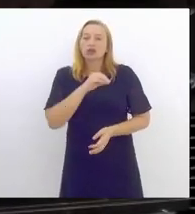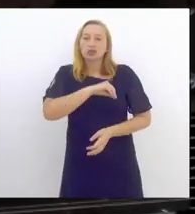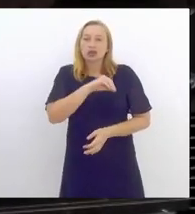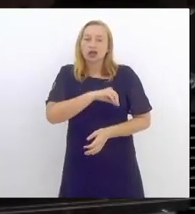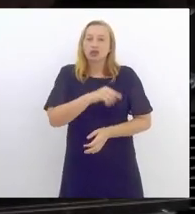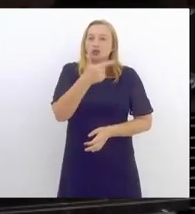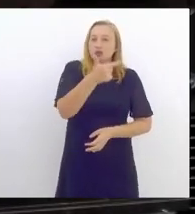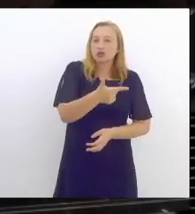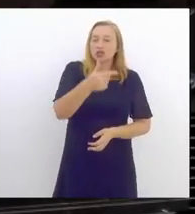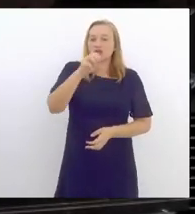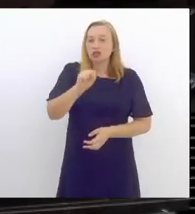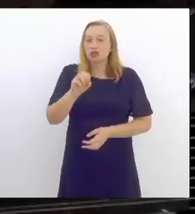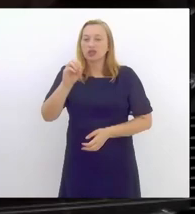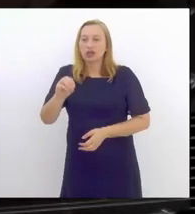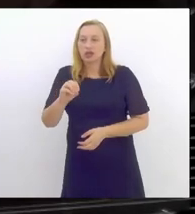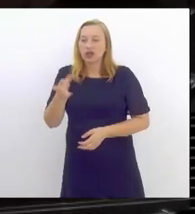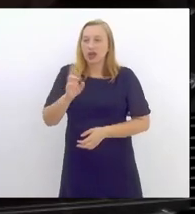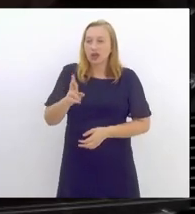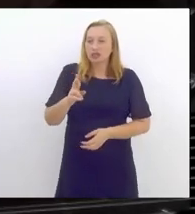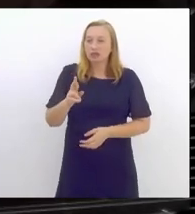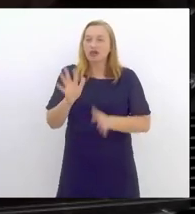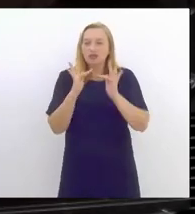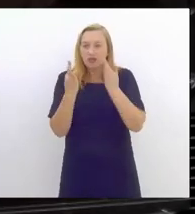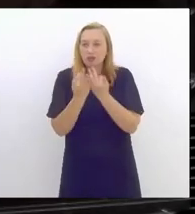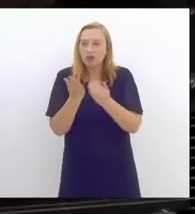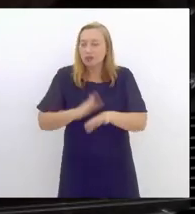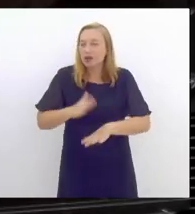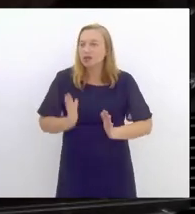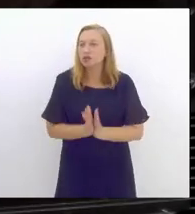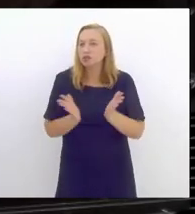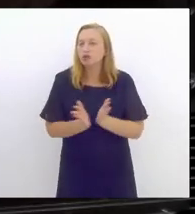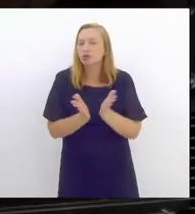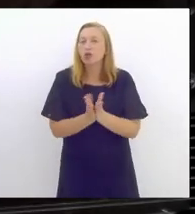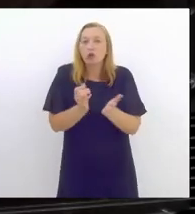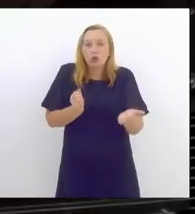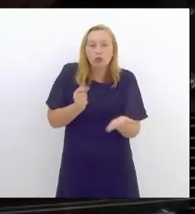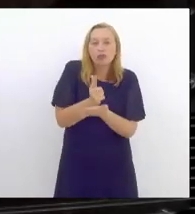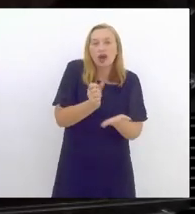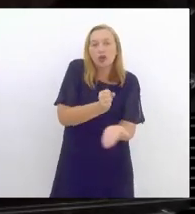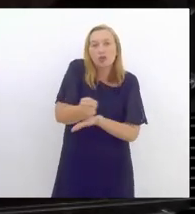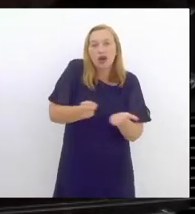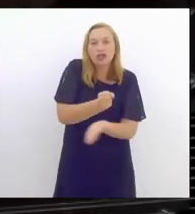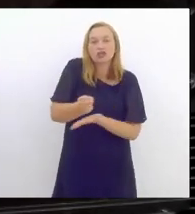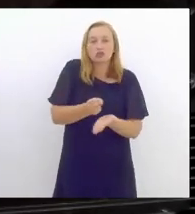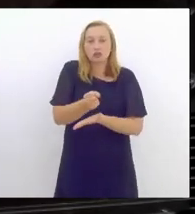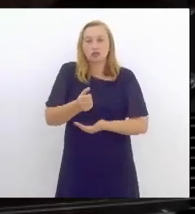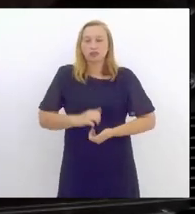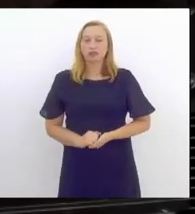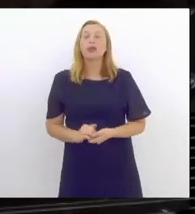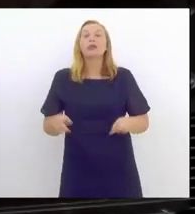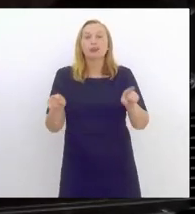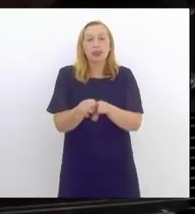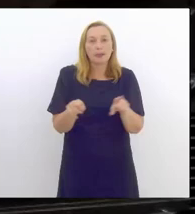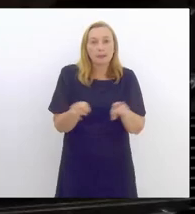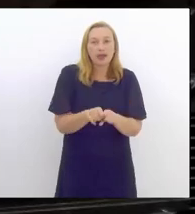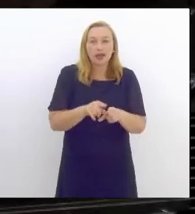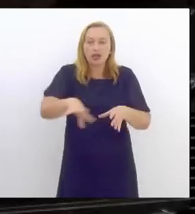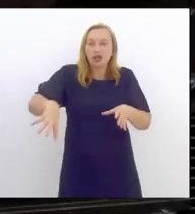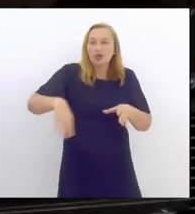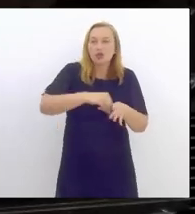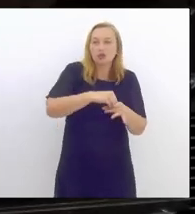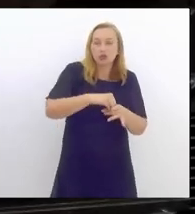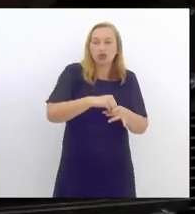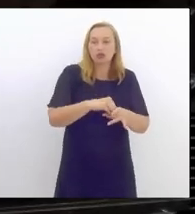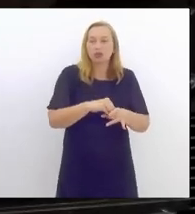para as famílias mais necessitadas conseguirem comprar o básico. Também incluímos o auxílio